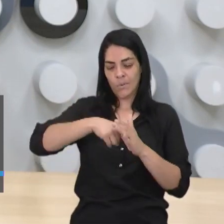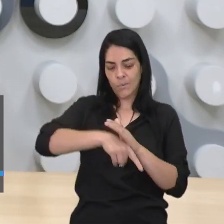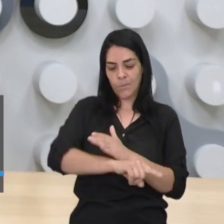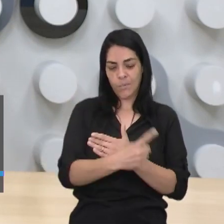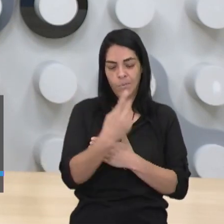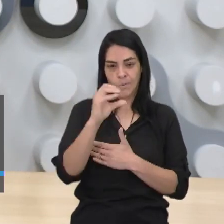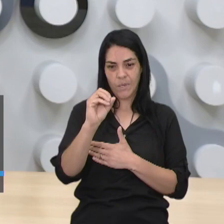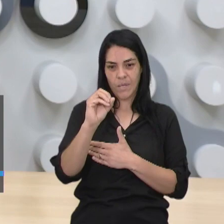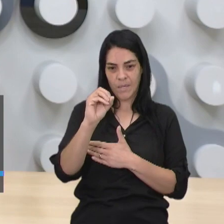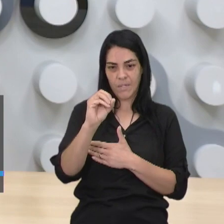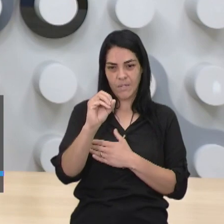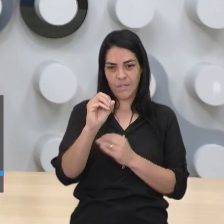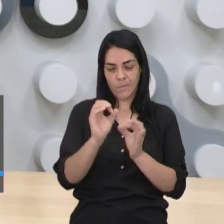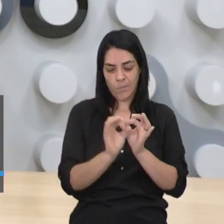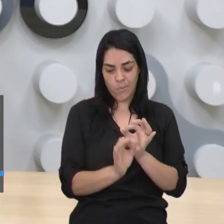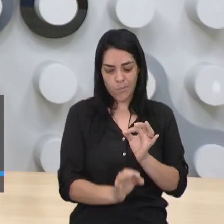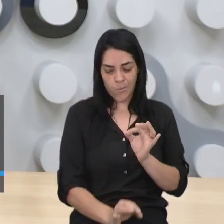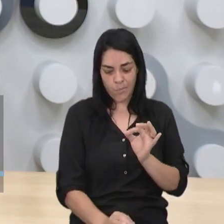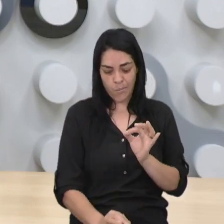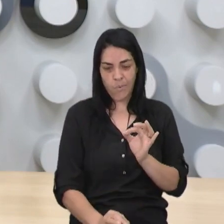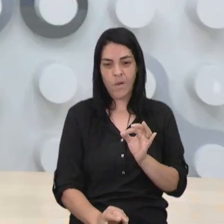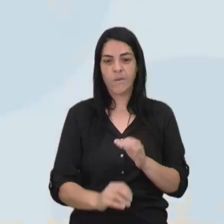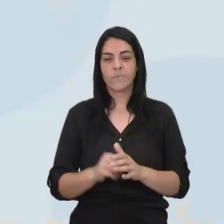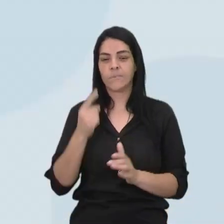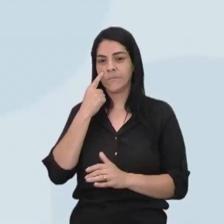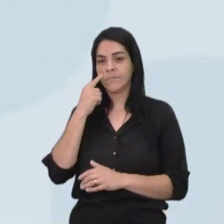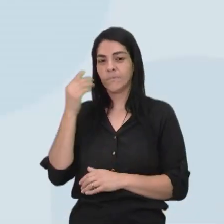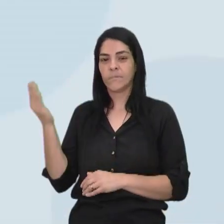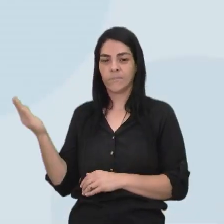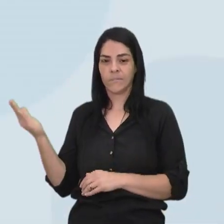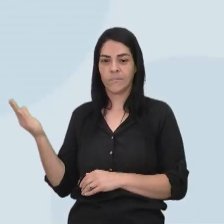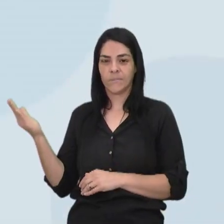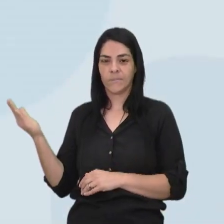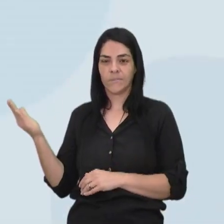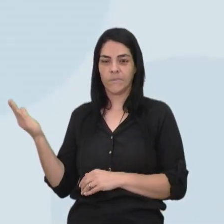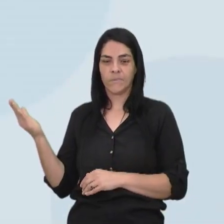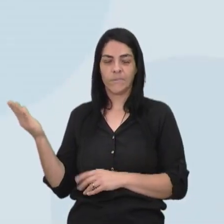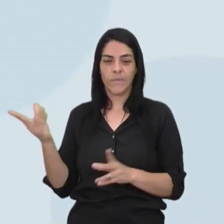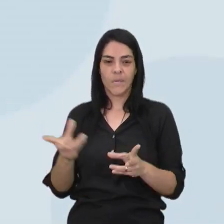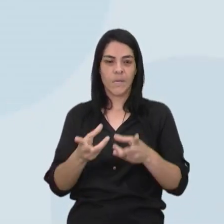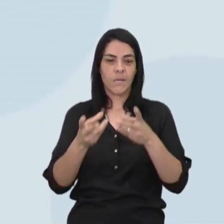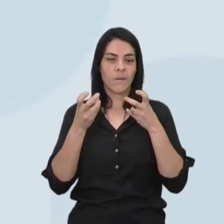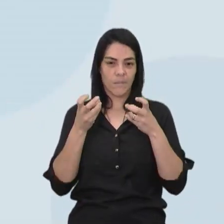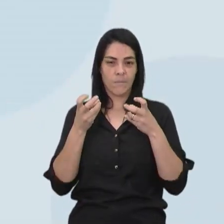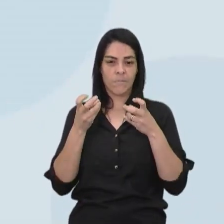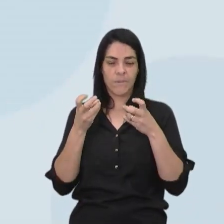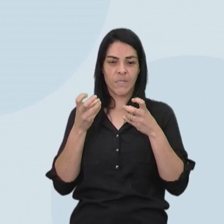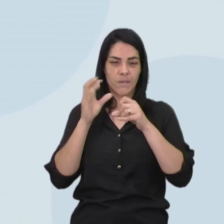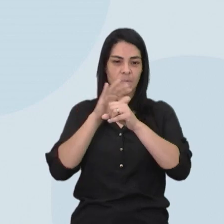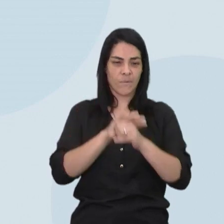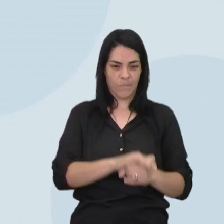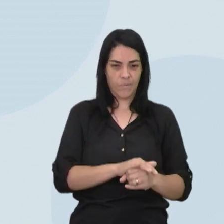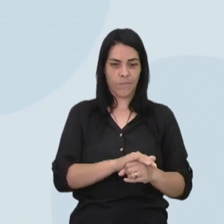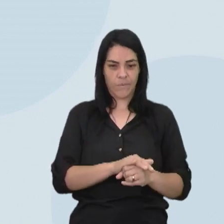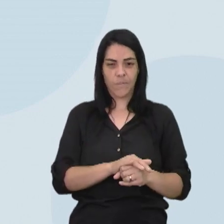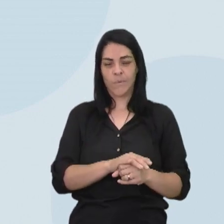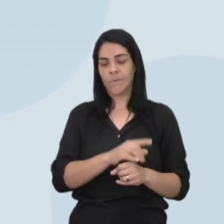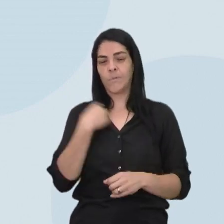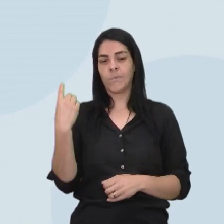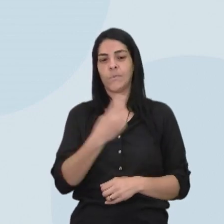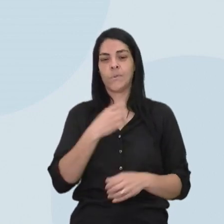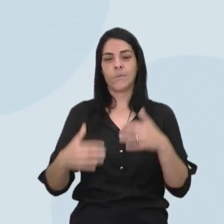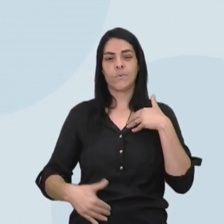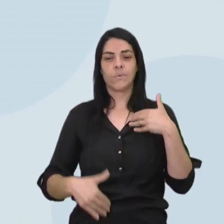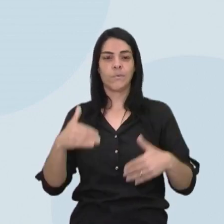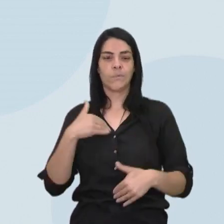metros de altitude, então vai aparecer para vocês aí na tela, vocês vão ver que a pressão que a gente já vai estar sobre o nosso corpo vai ser de